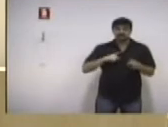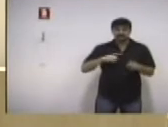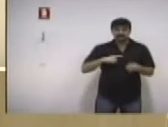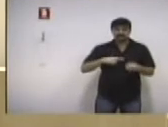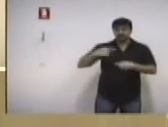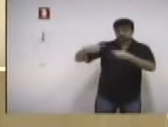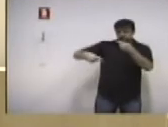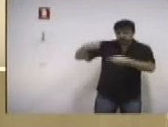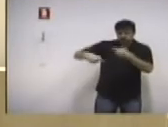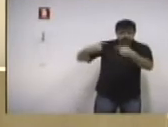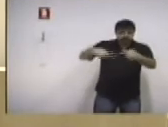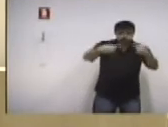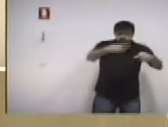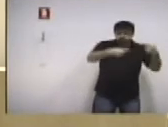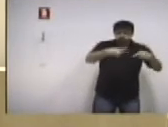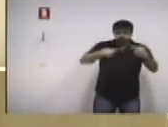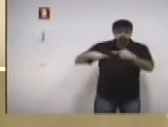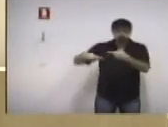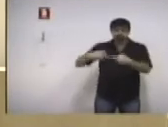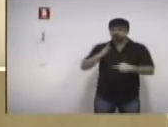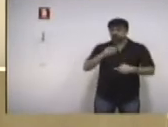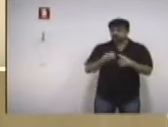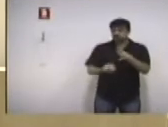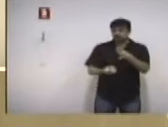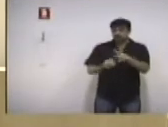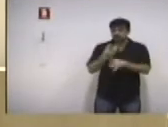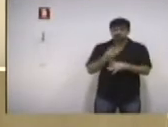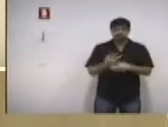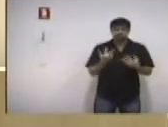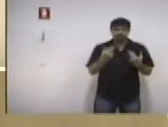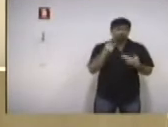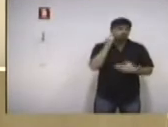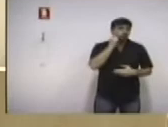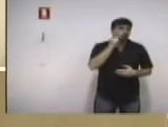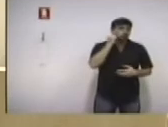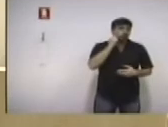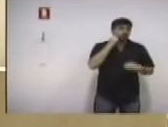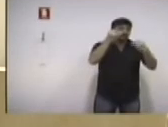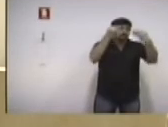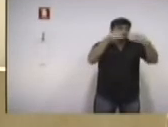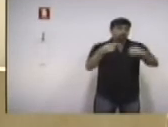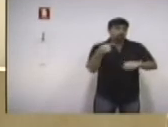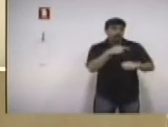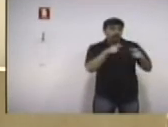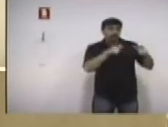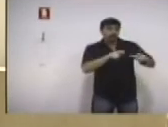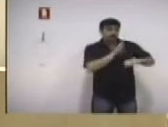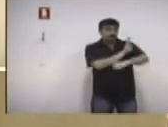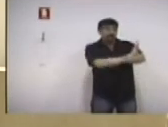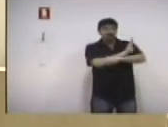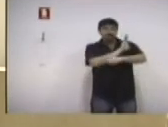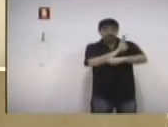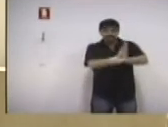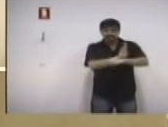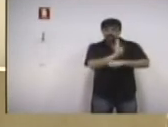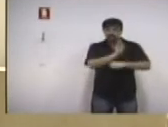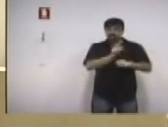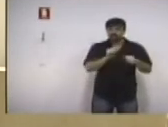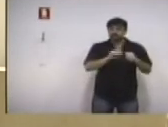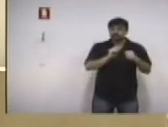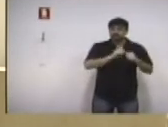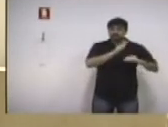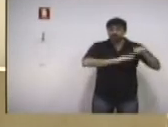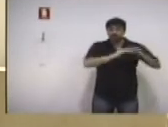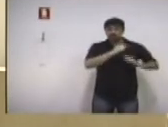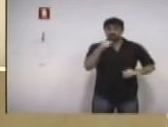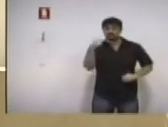excetuando o segundo o vereador do caselato a parte de Betel que e tomando Providência